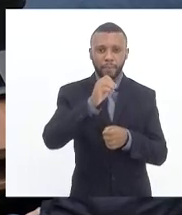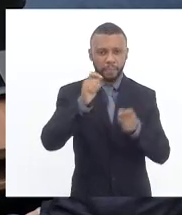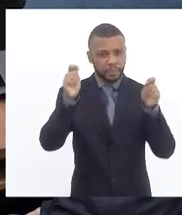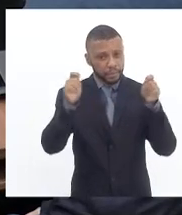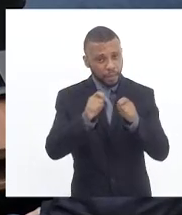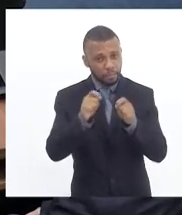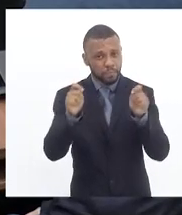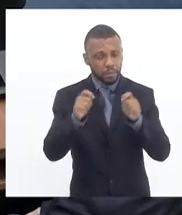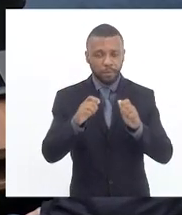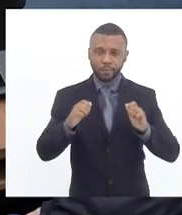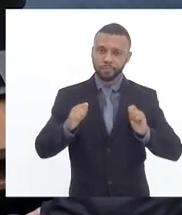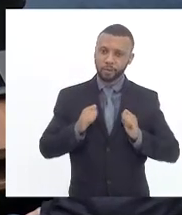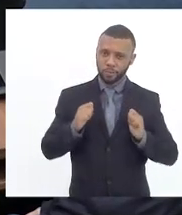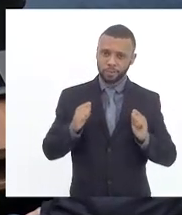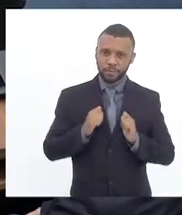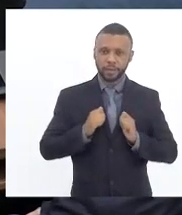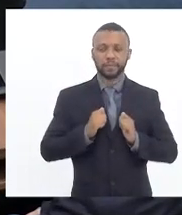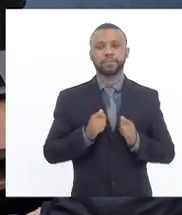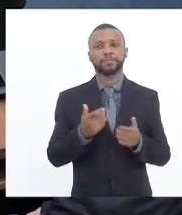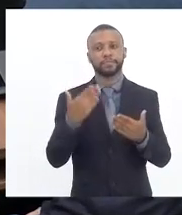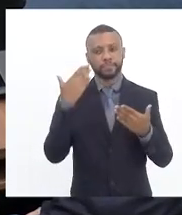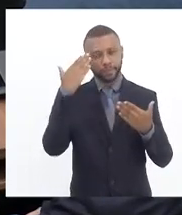OK tá